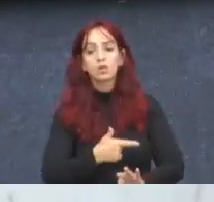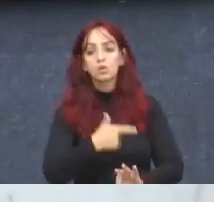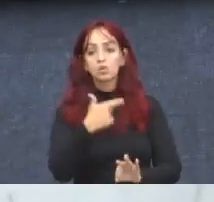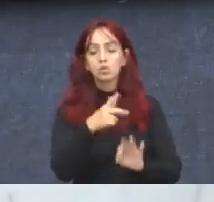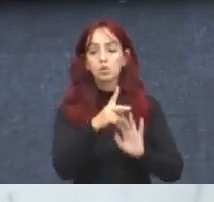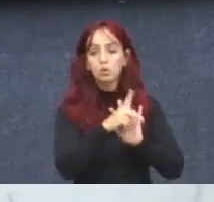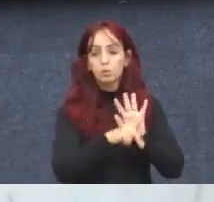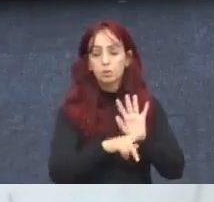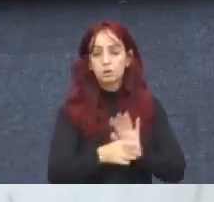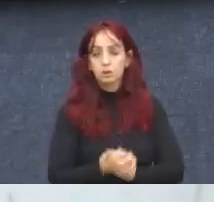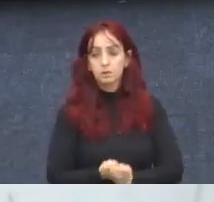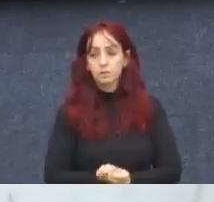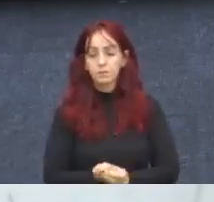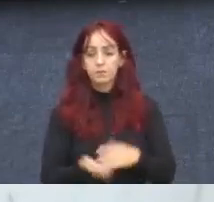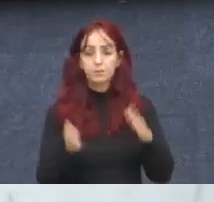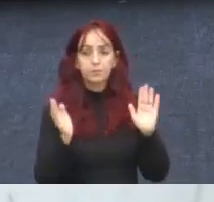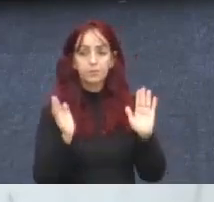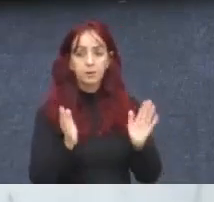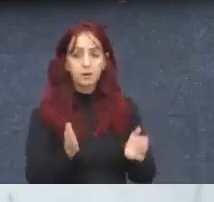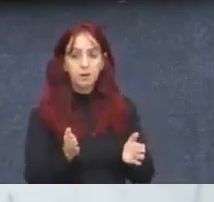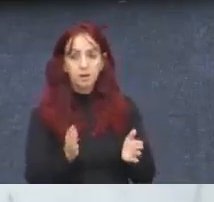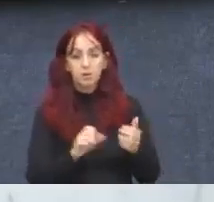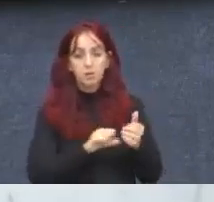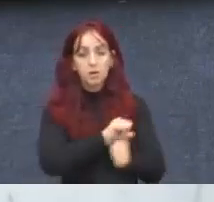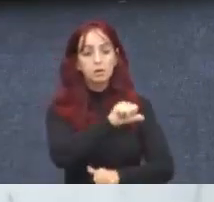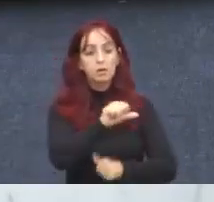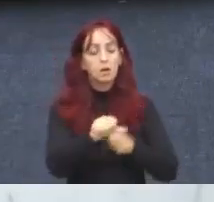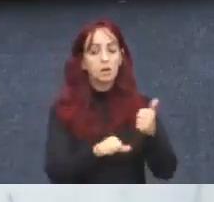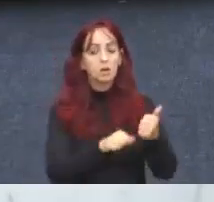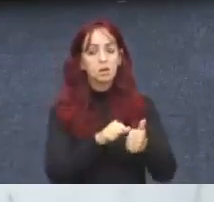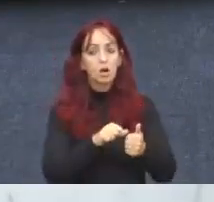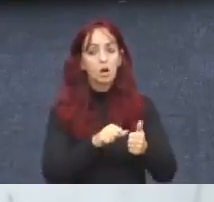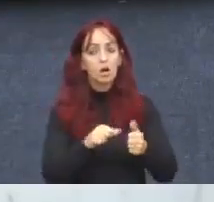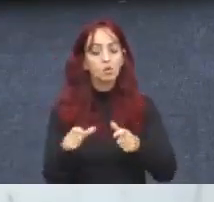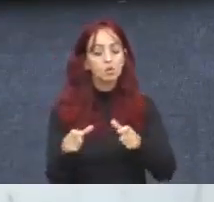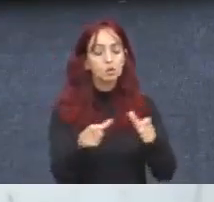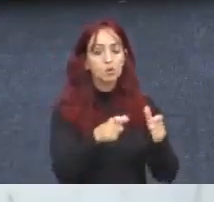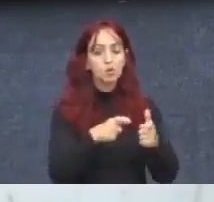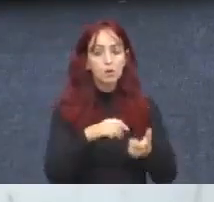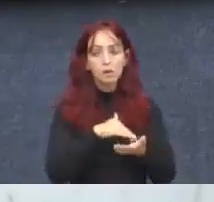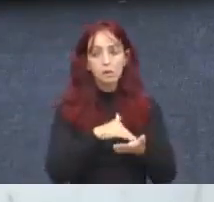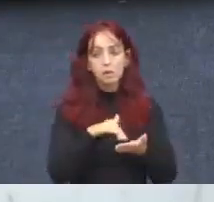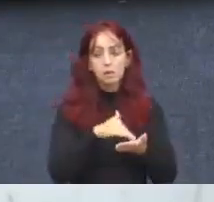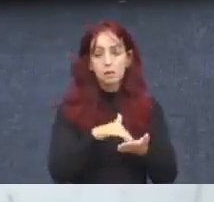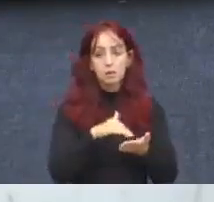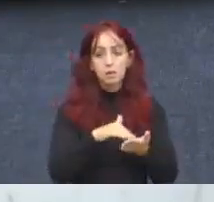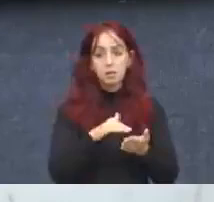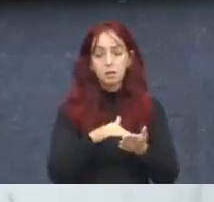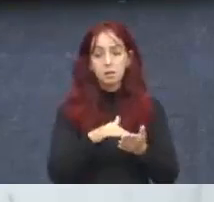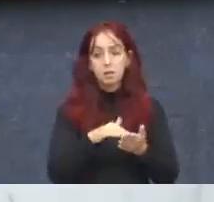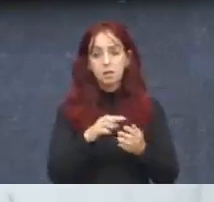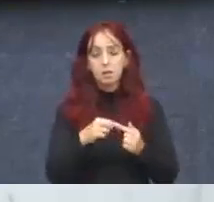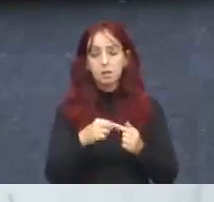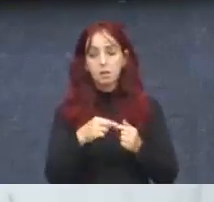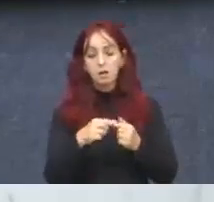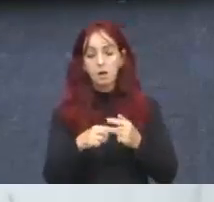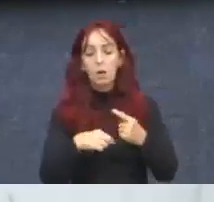projeto. Agora eu troco de lugar com a secretária, porque o próximo projeto eu estou com o autor dele